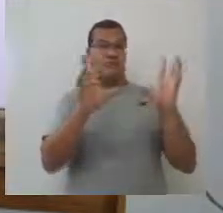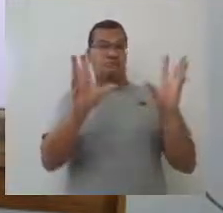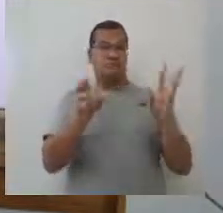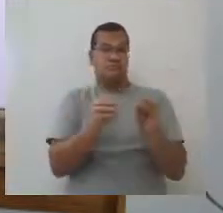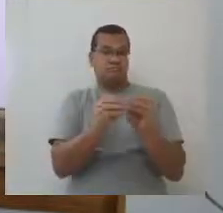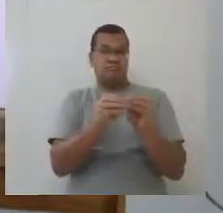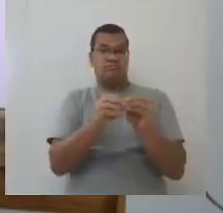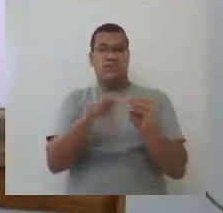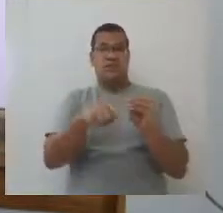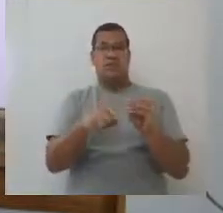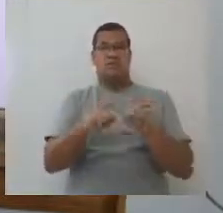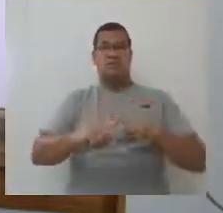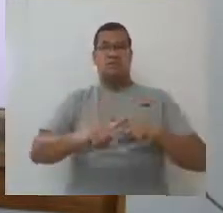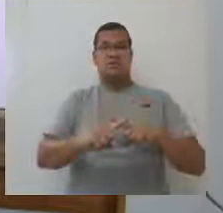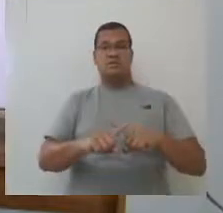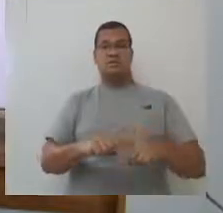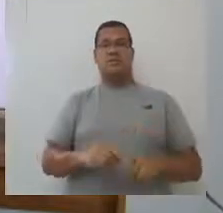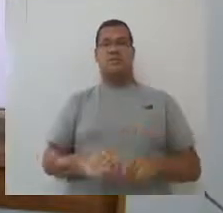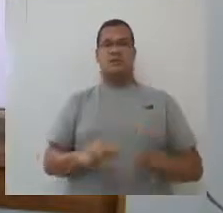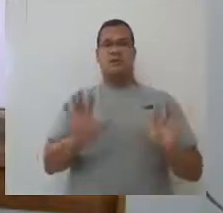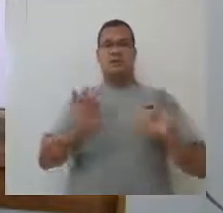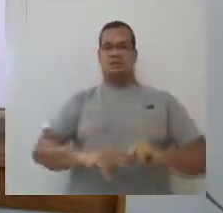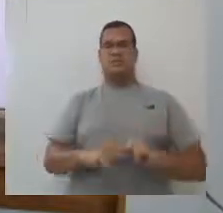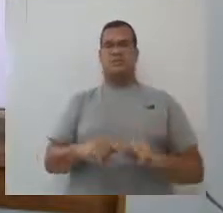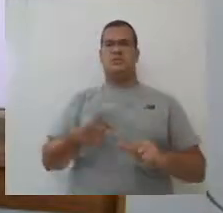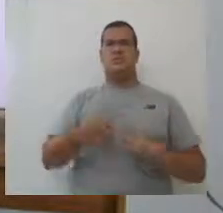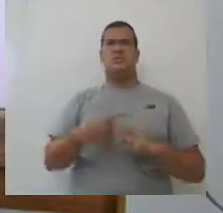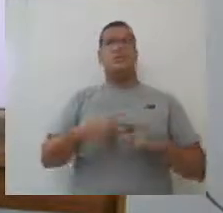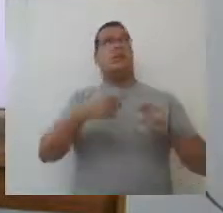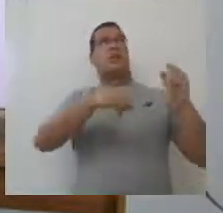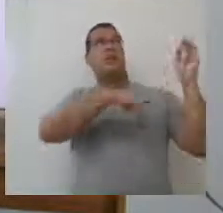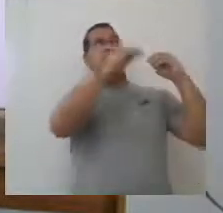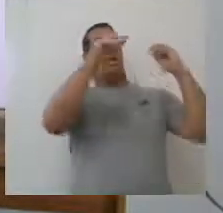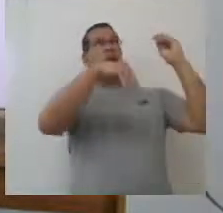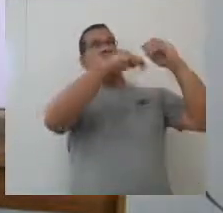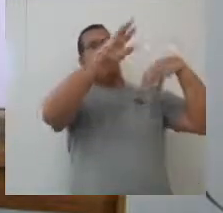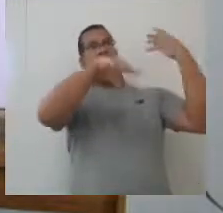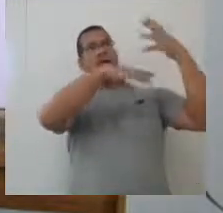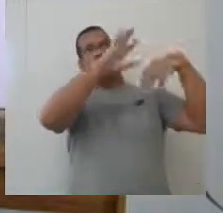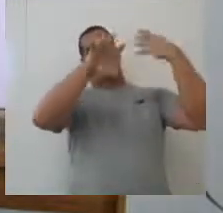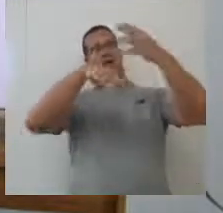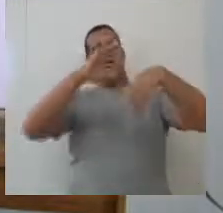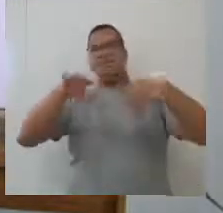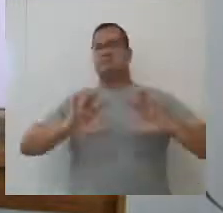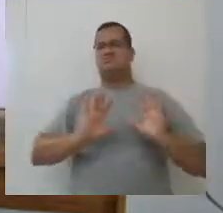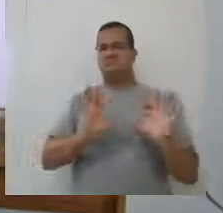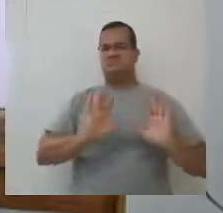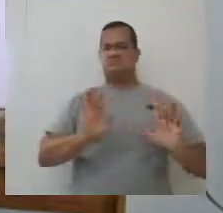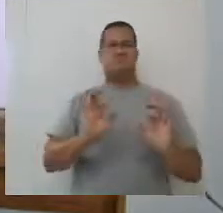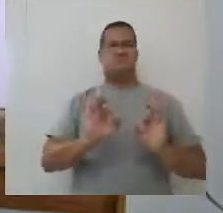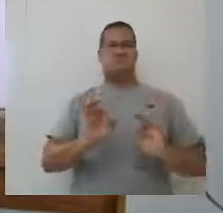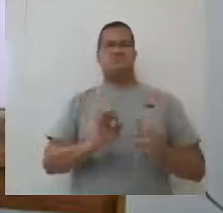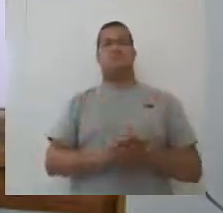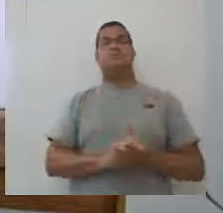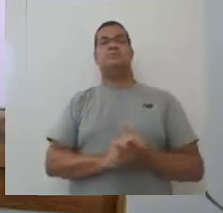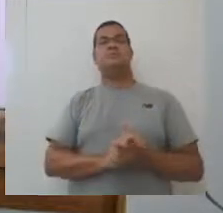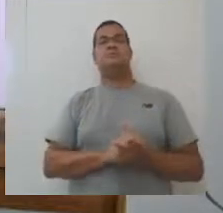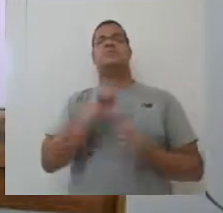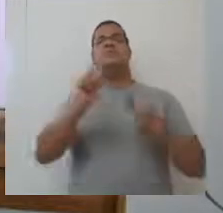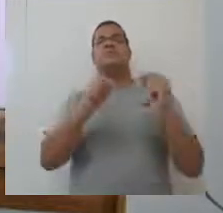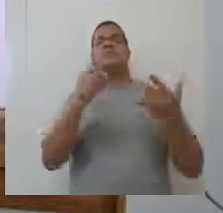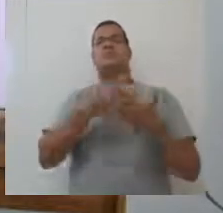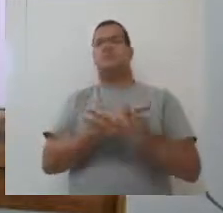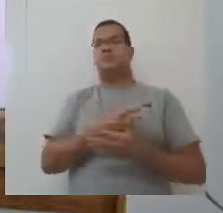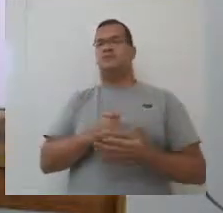resultados e multiplica no final. Chorou, acabou. Não precisa estar se embaralhando com aqueles quadros grandes de segunda lei, tá? Aí vê o que é que acontece. Eu trouxe